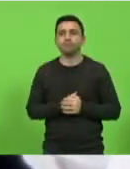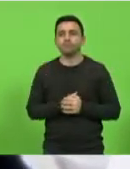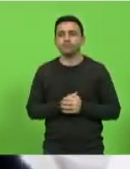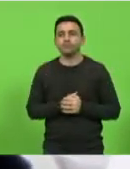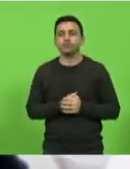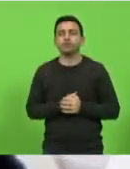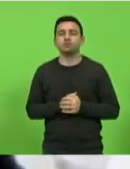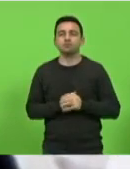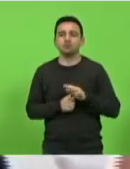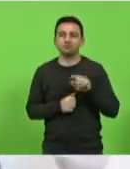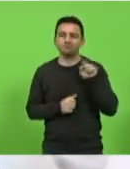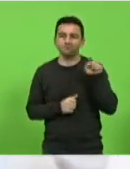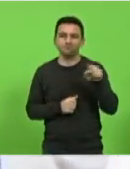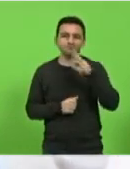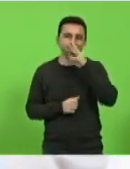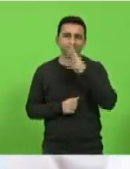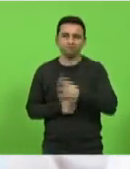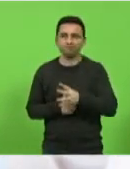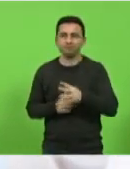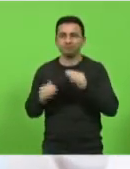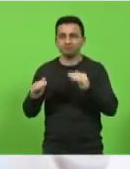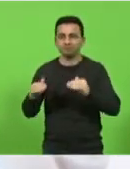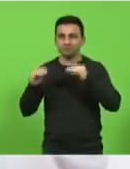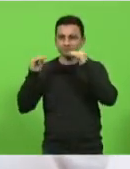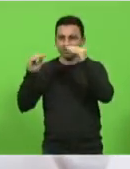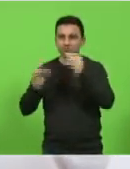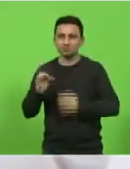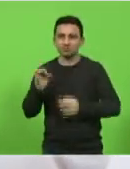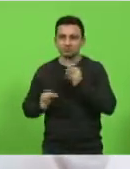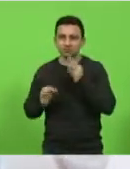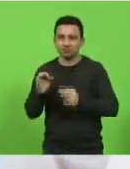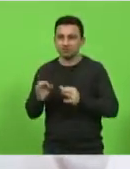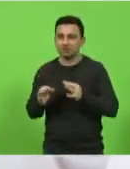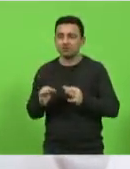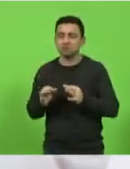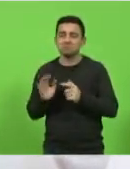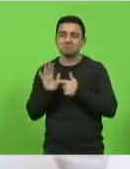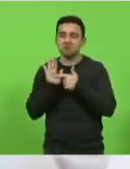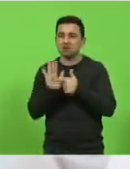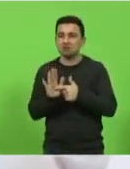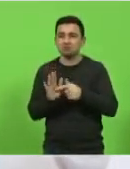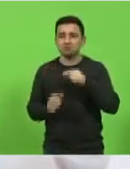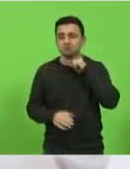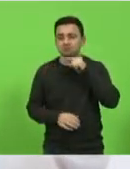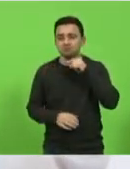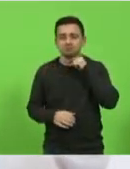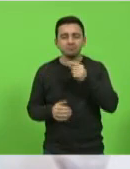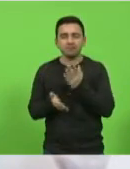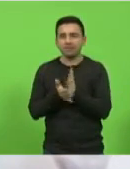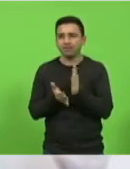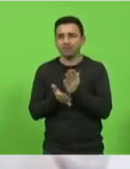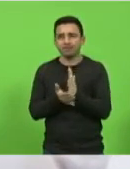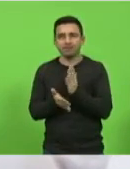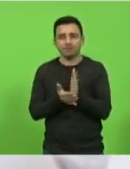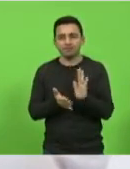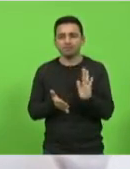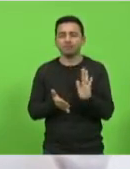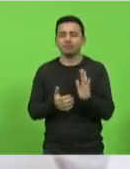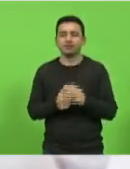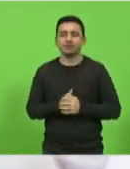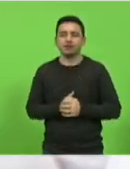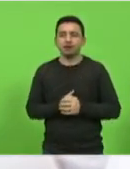e os desembargadores estão tentando mostrar é que uma coisa não tem nada a ver com a outra. Eu faço a minha as palavras